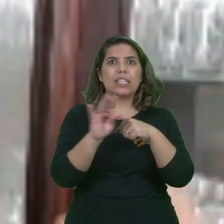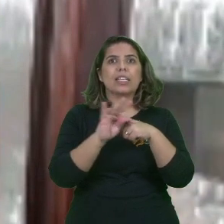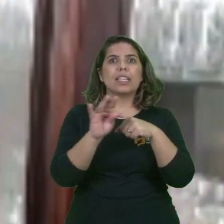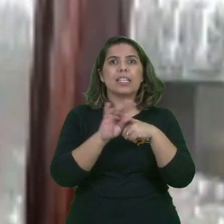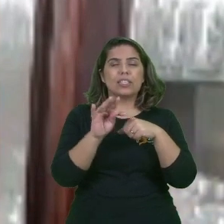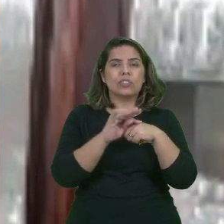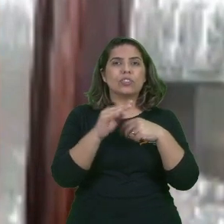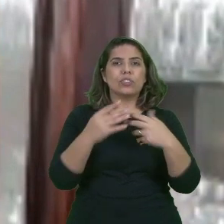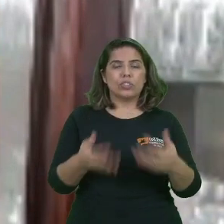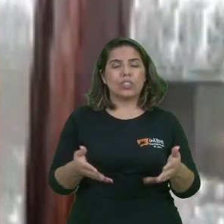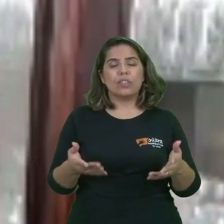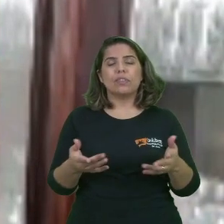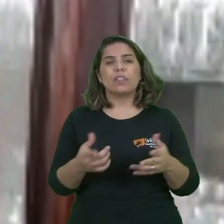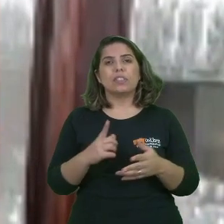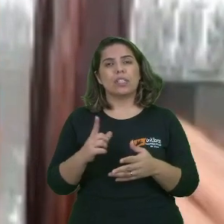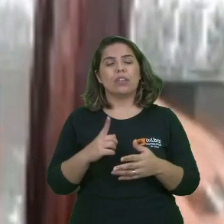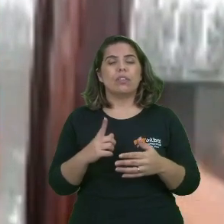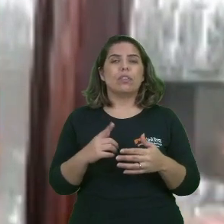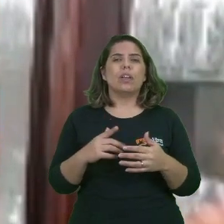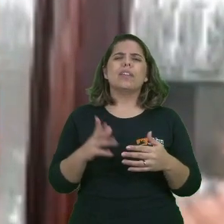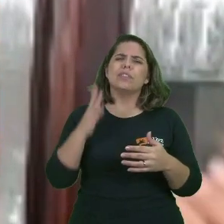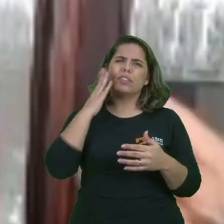perspectivas planta